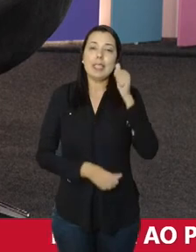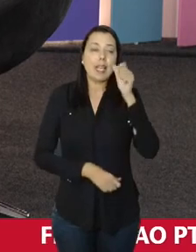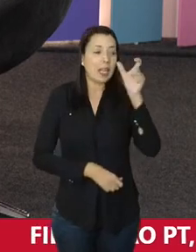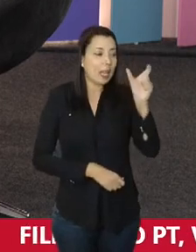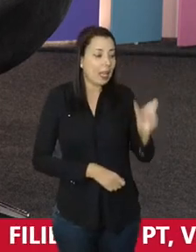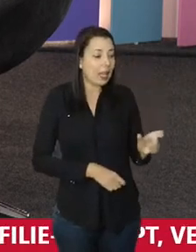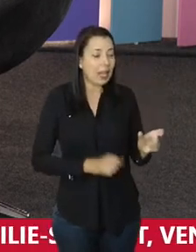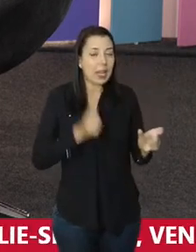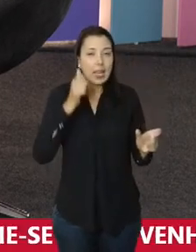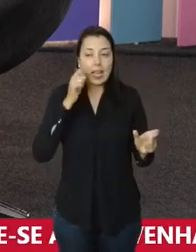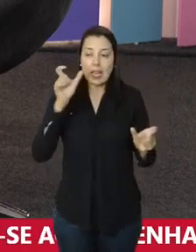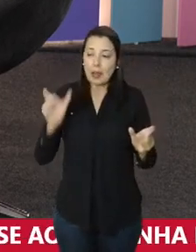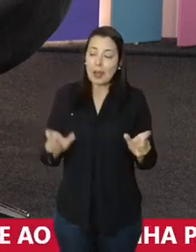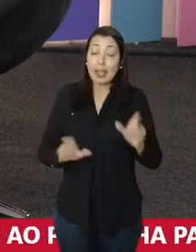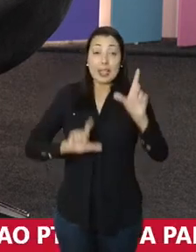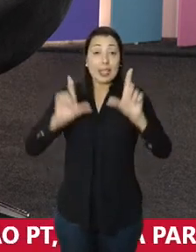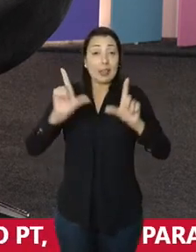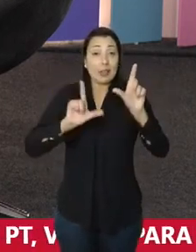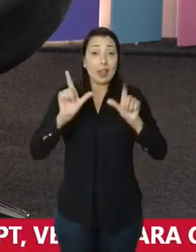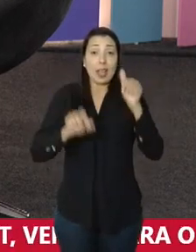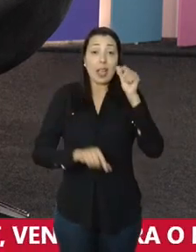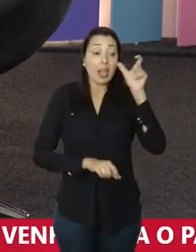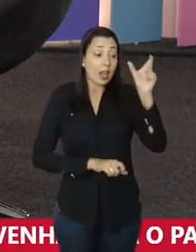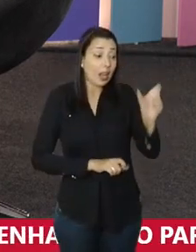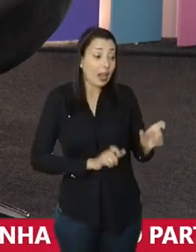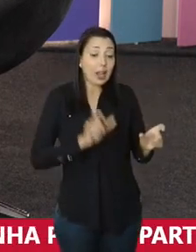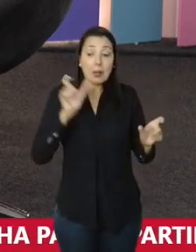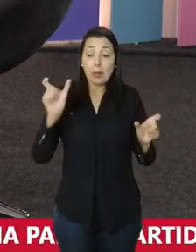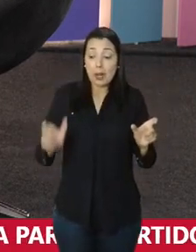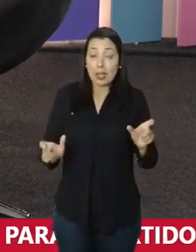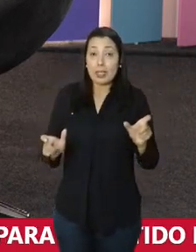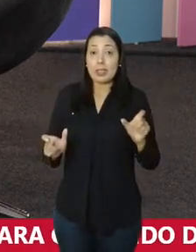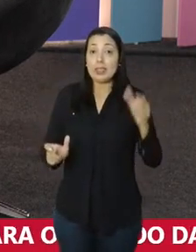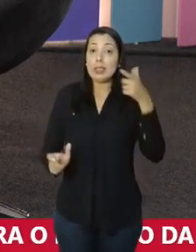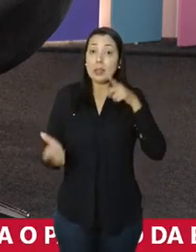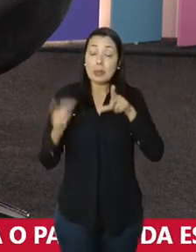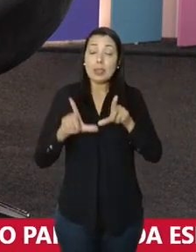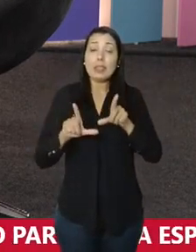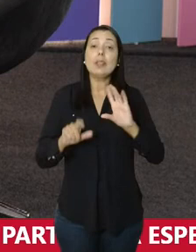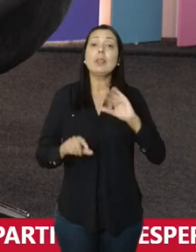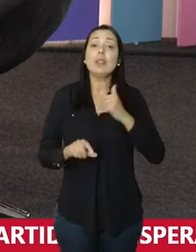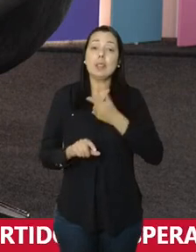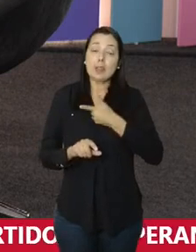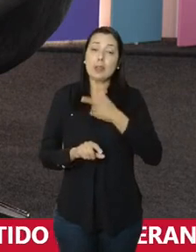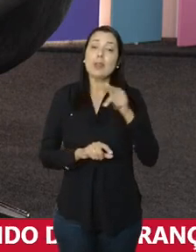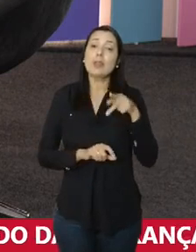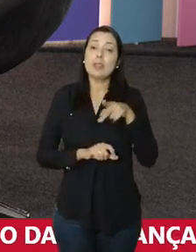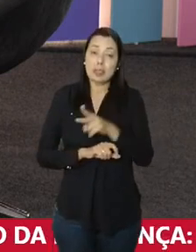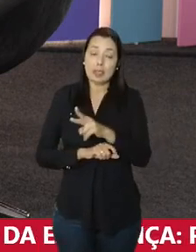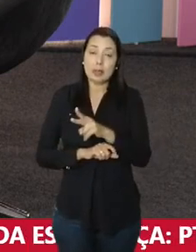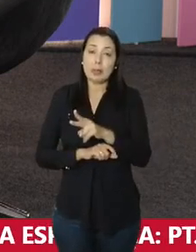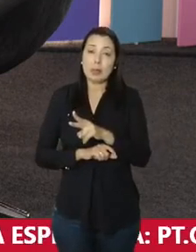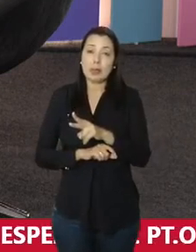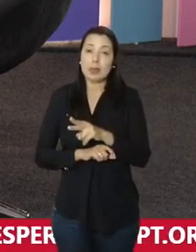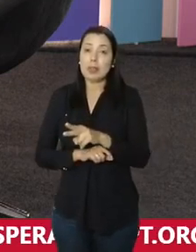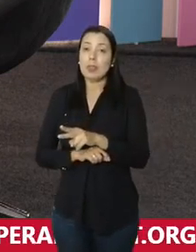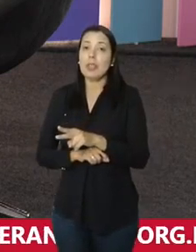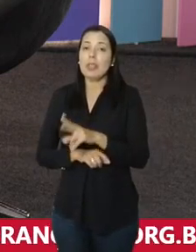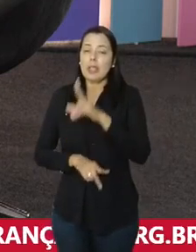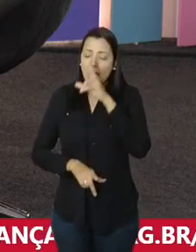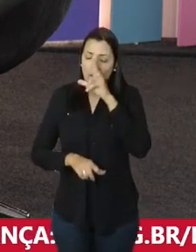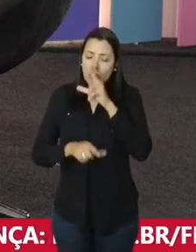Elas, à TV Elas por Elas, e a garantia que nós continuaremos na